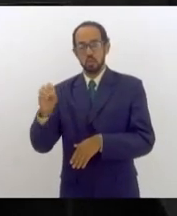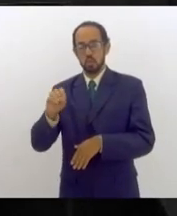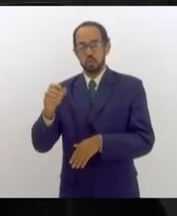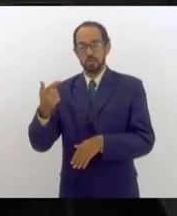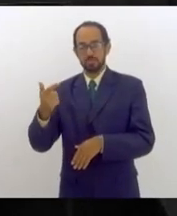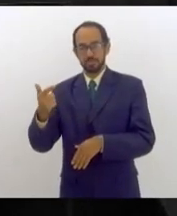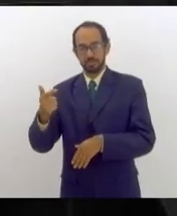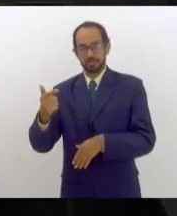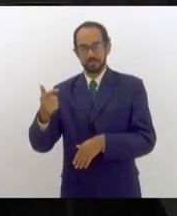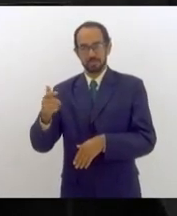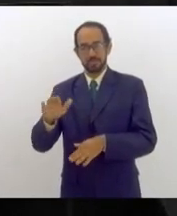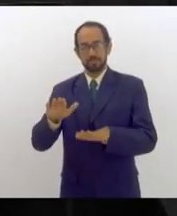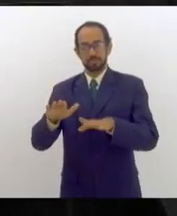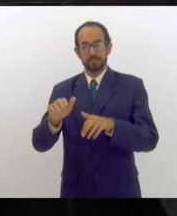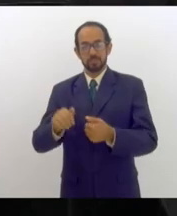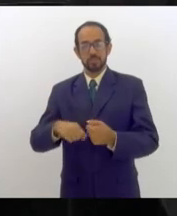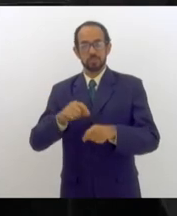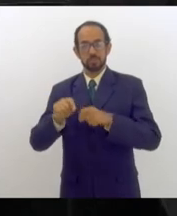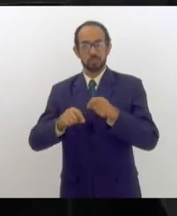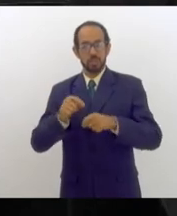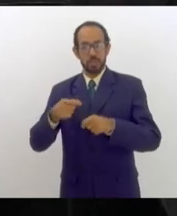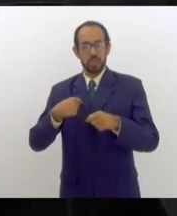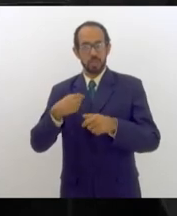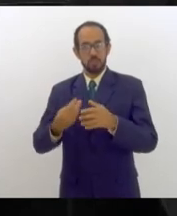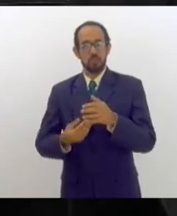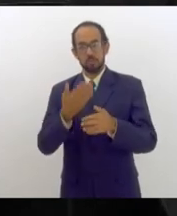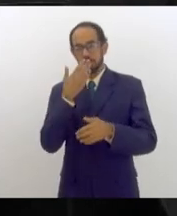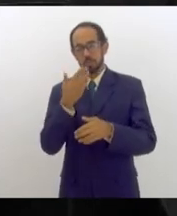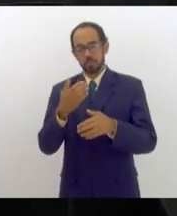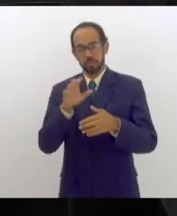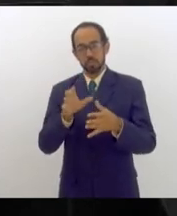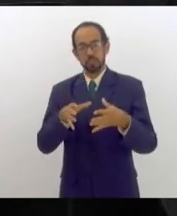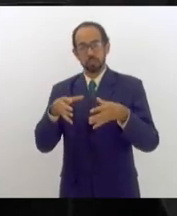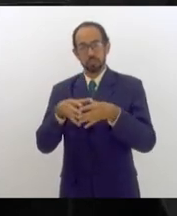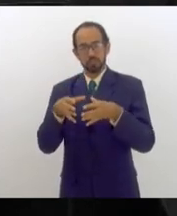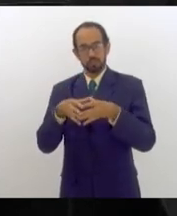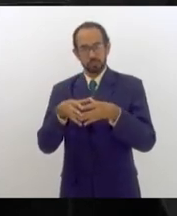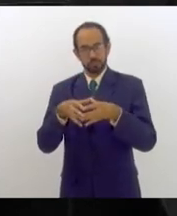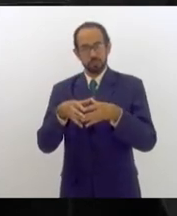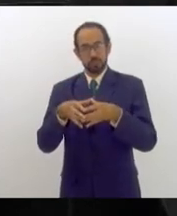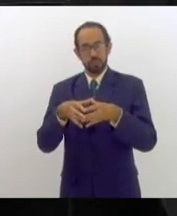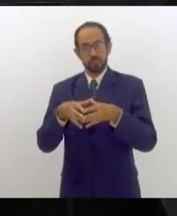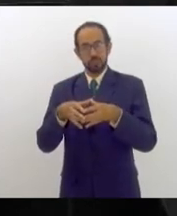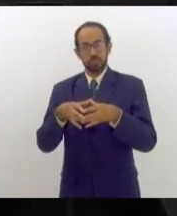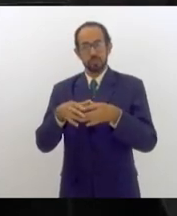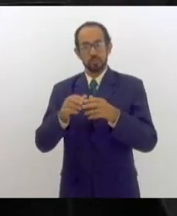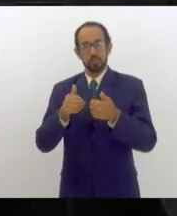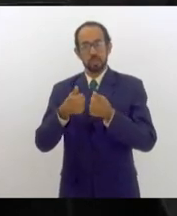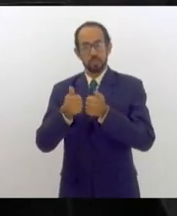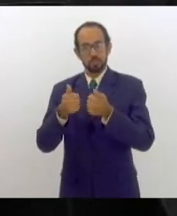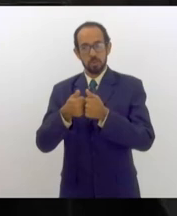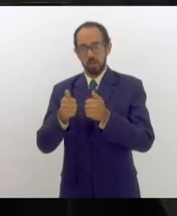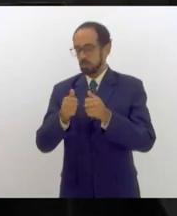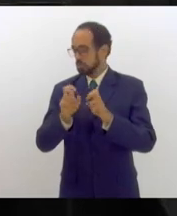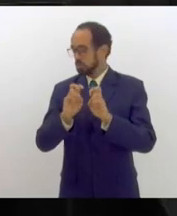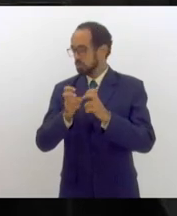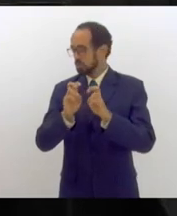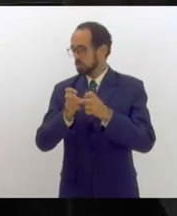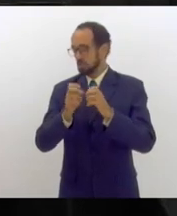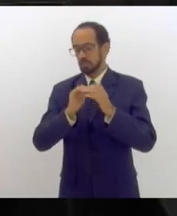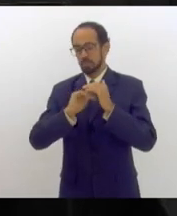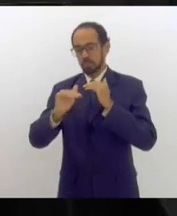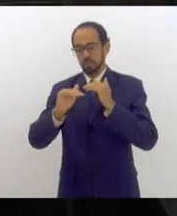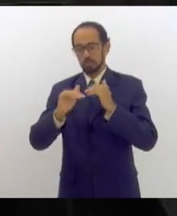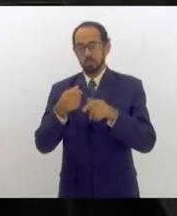o transporte sobre trilhos logística carga e passageira porque a gente precisa também ver